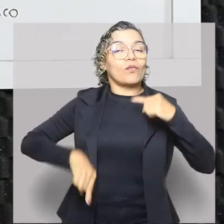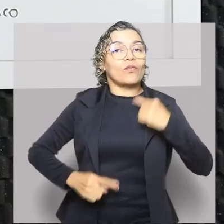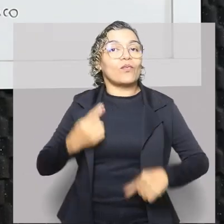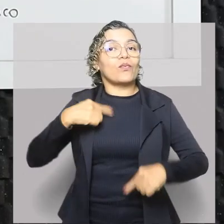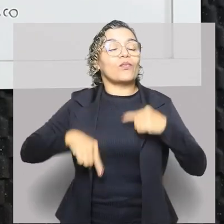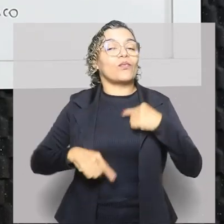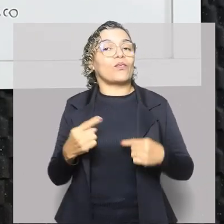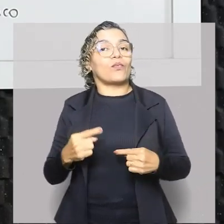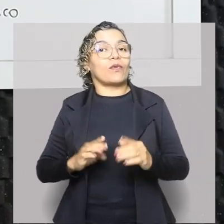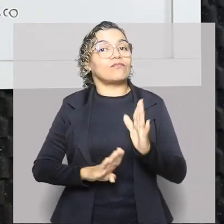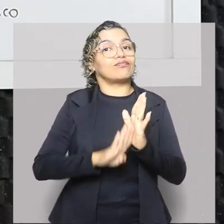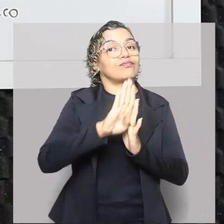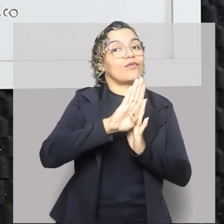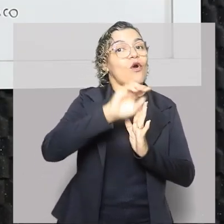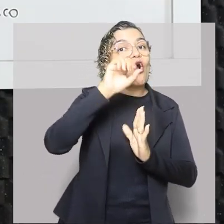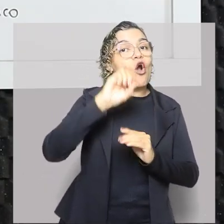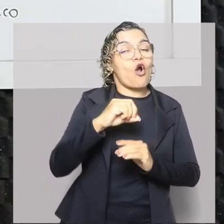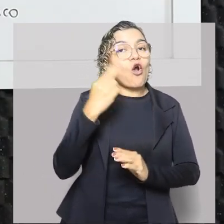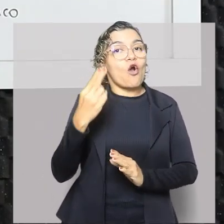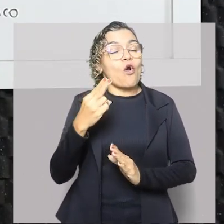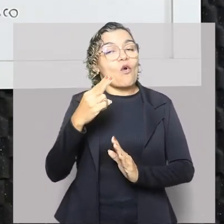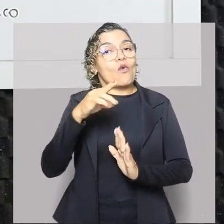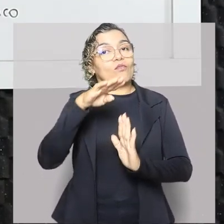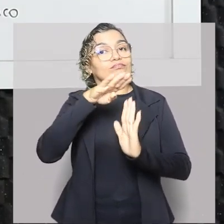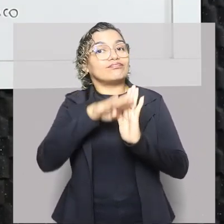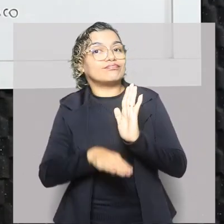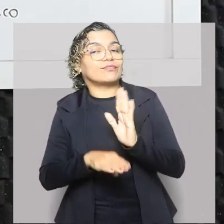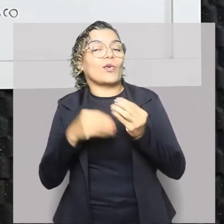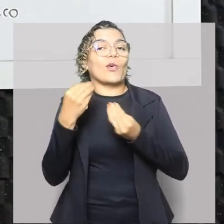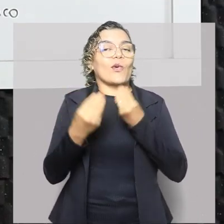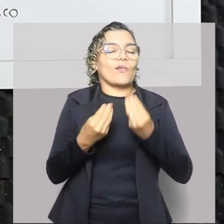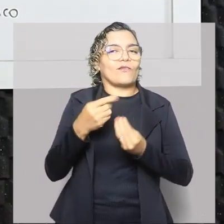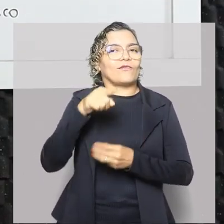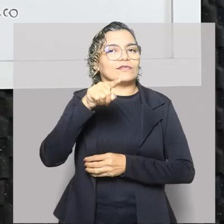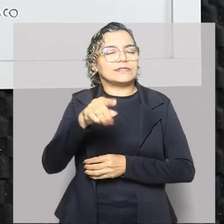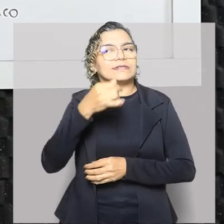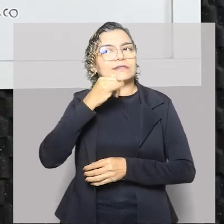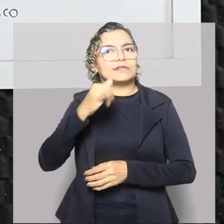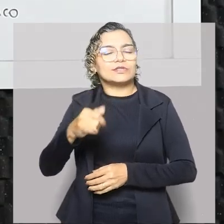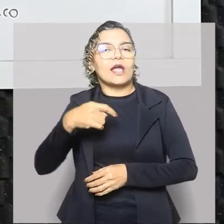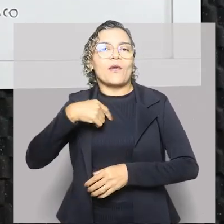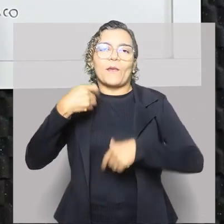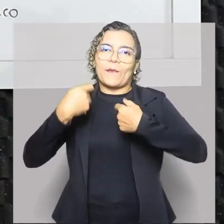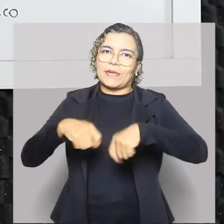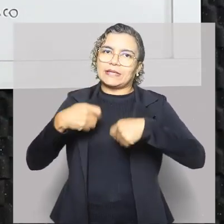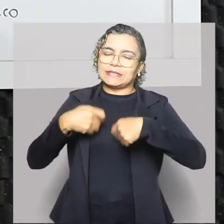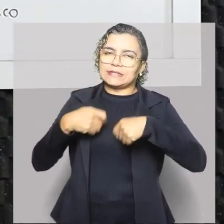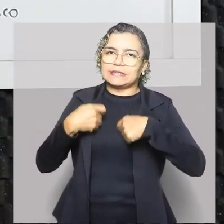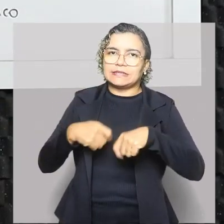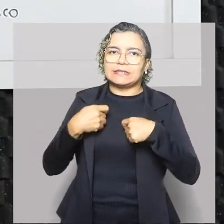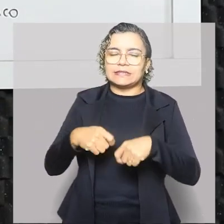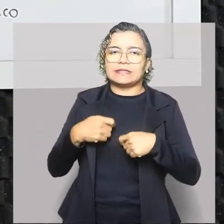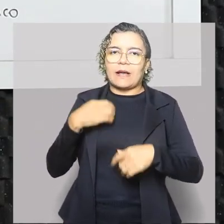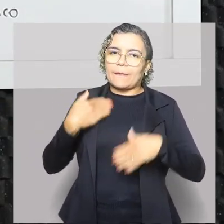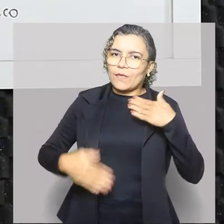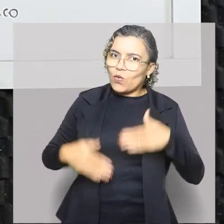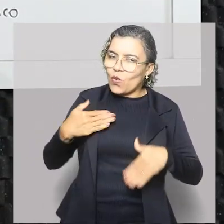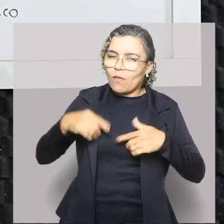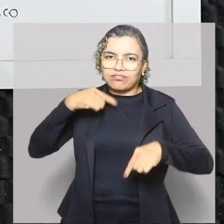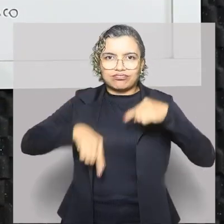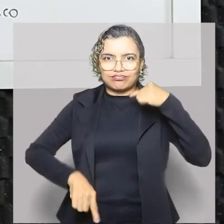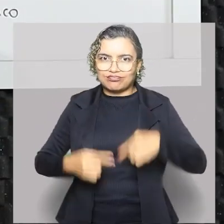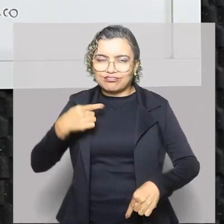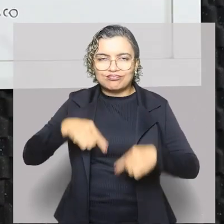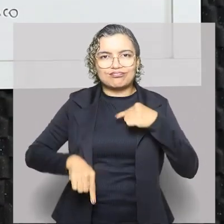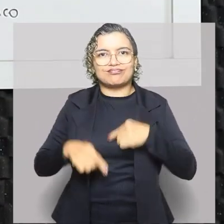ou ele vai ser baixo? O que você acha e quanto de gasto energético eu vou precisar para manter esse meu metabolismo de